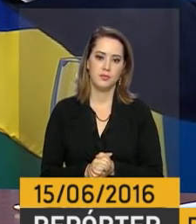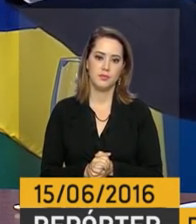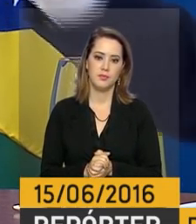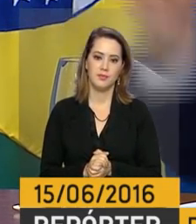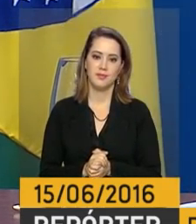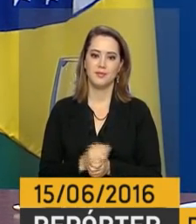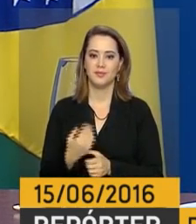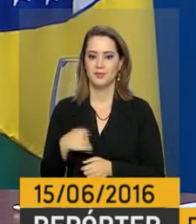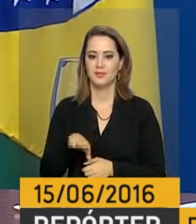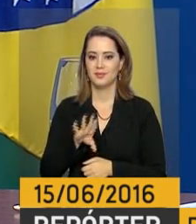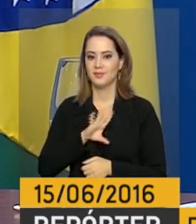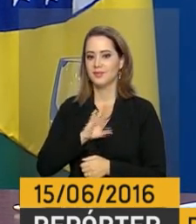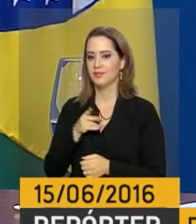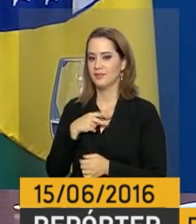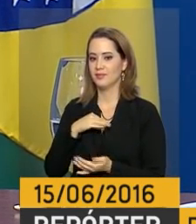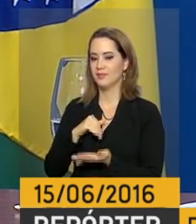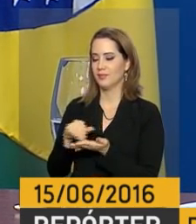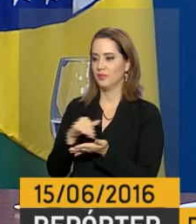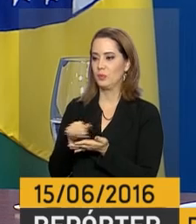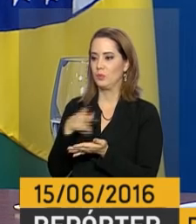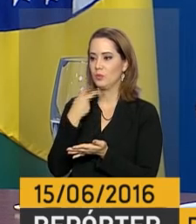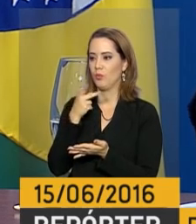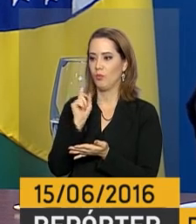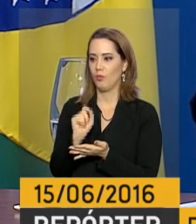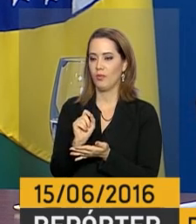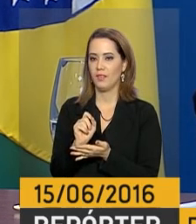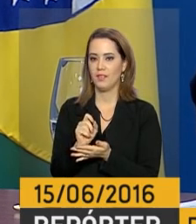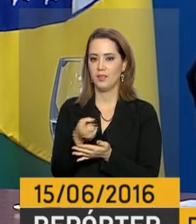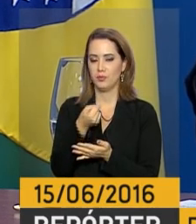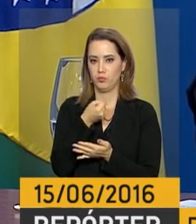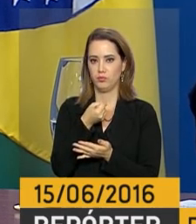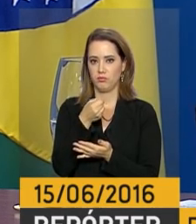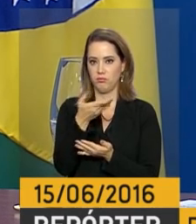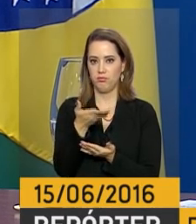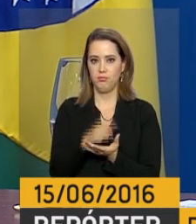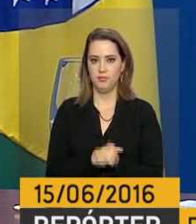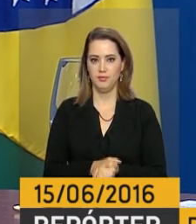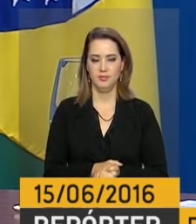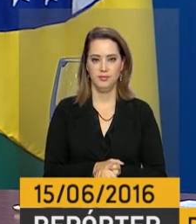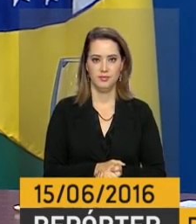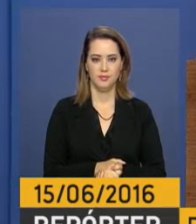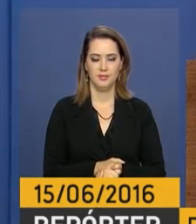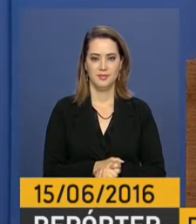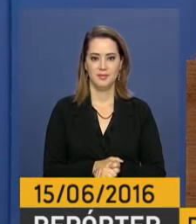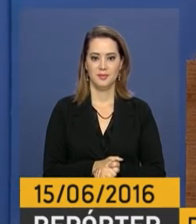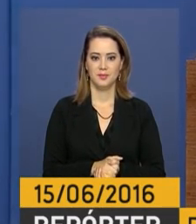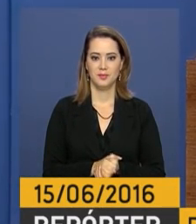opinar ali. Por favor, pega o microfone aqui. Aqui que ali.